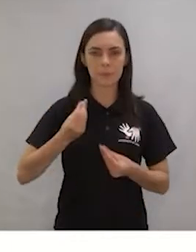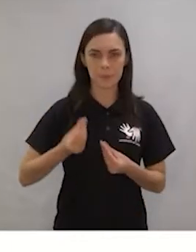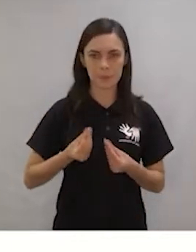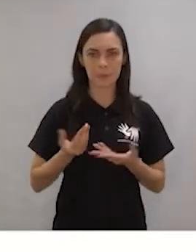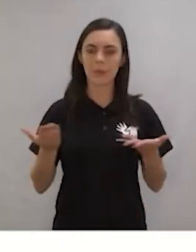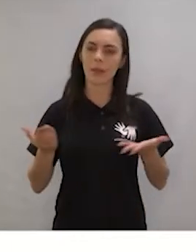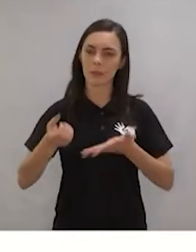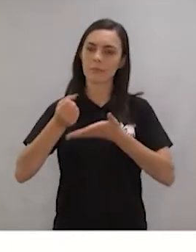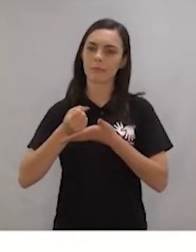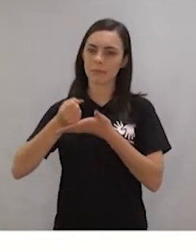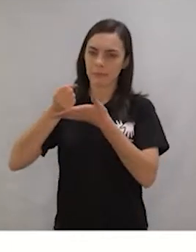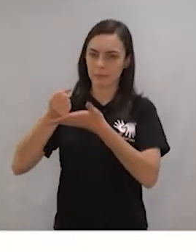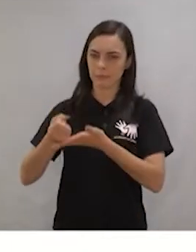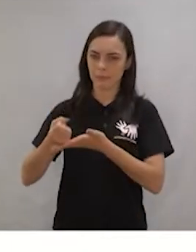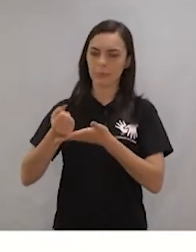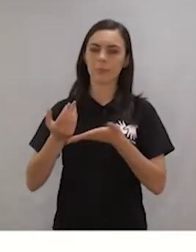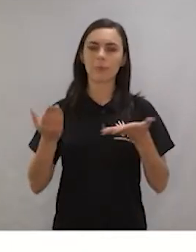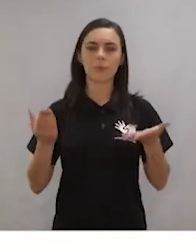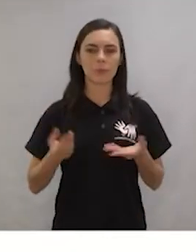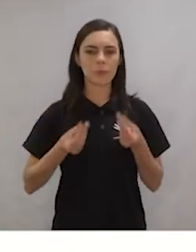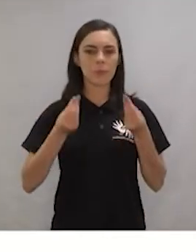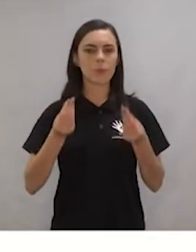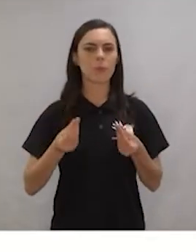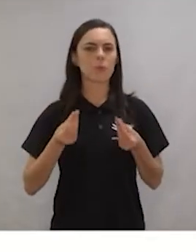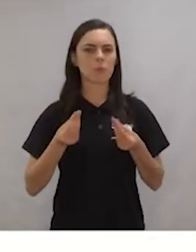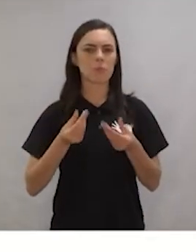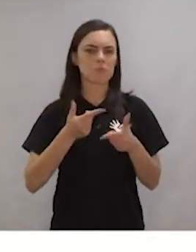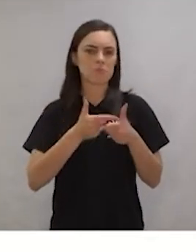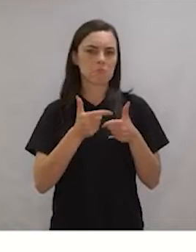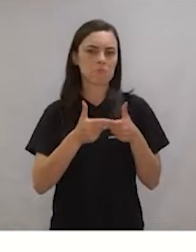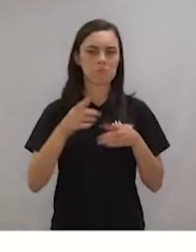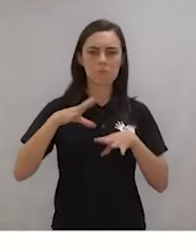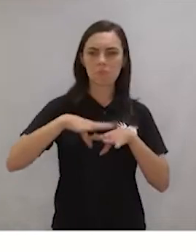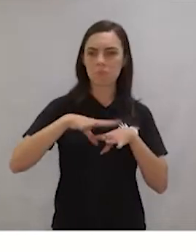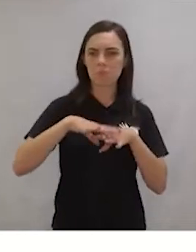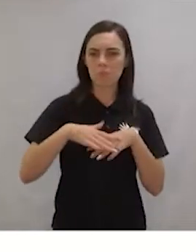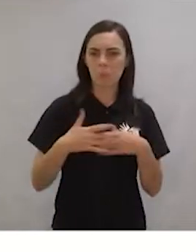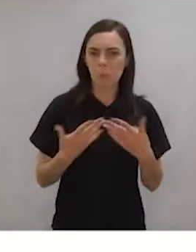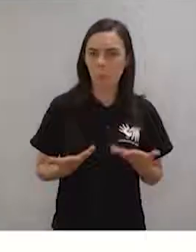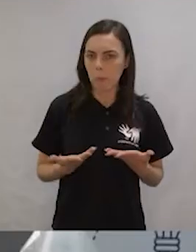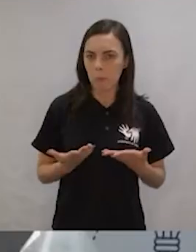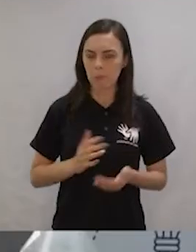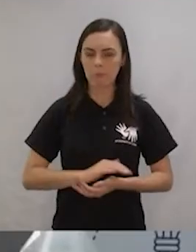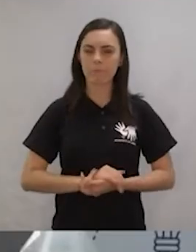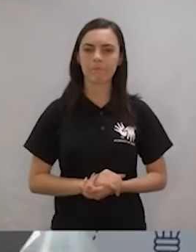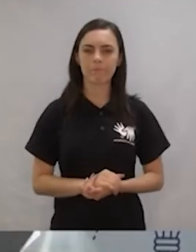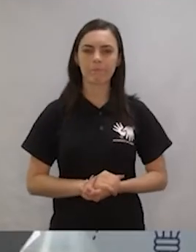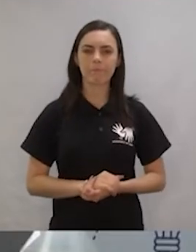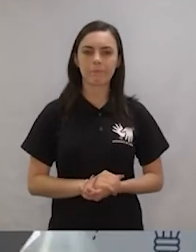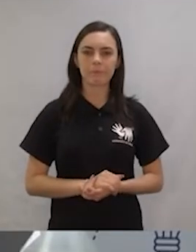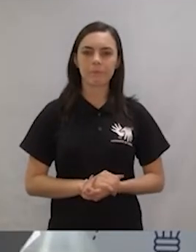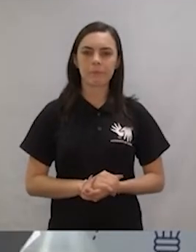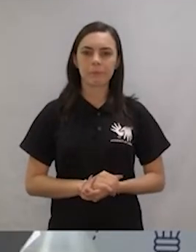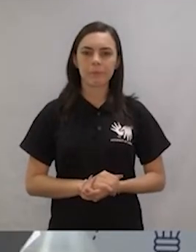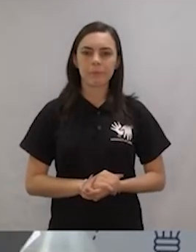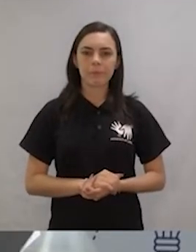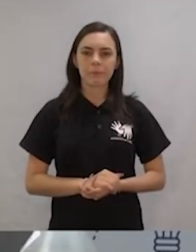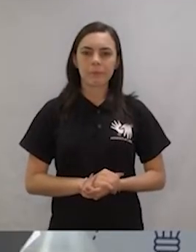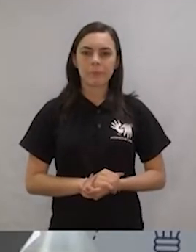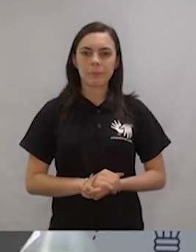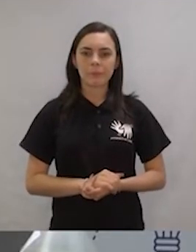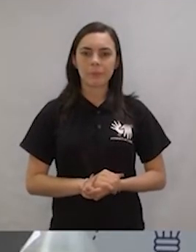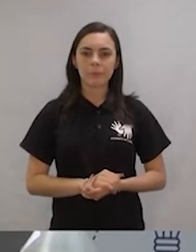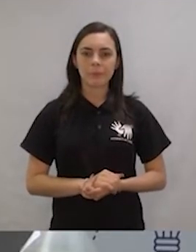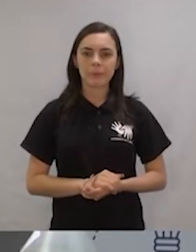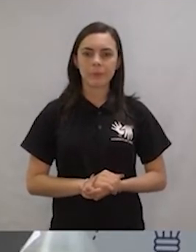Então, vamos ajudar a Letícia então a ver qual é esses problemas. Quais são esses problemas?